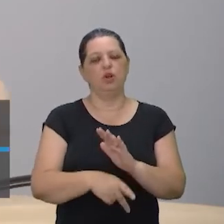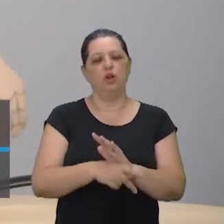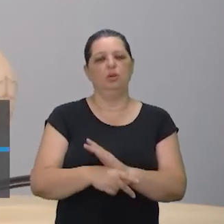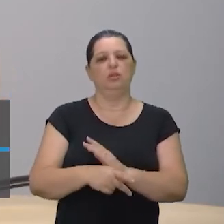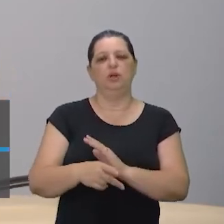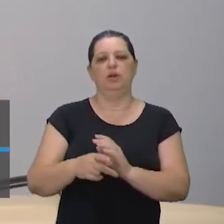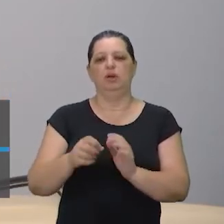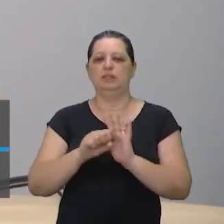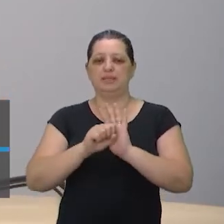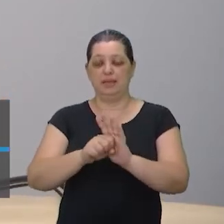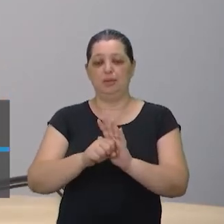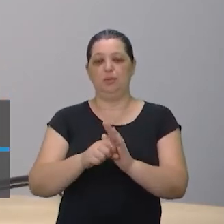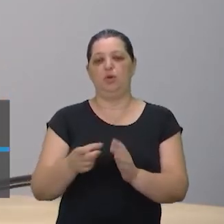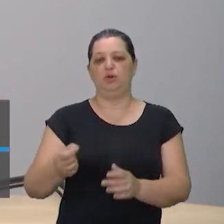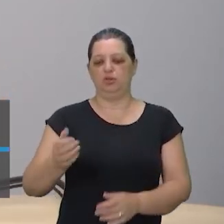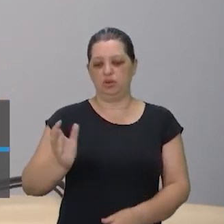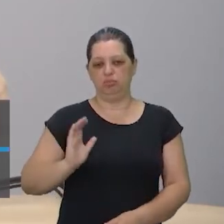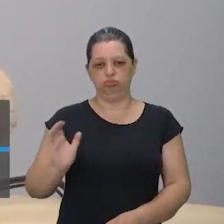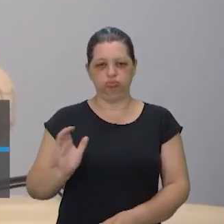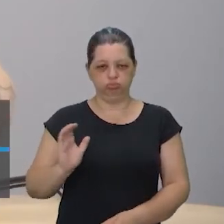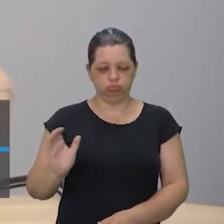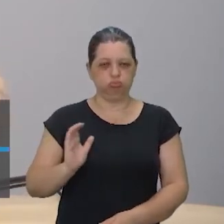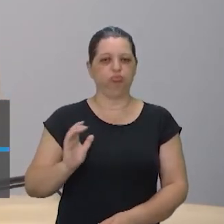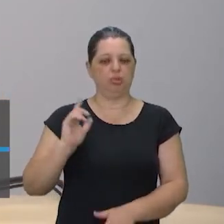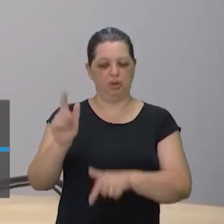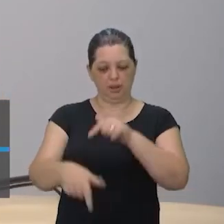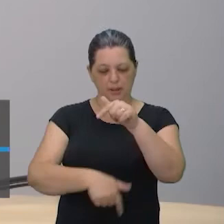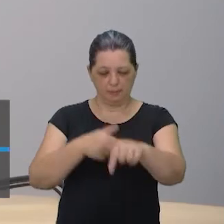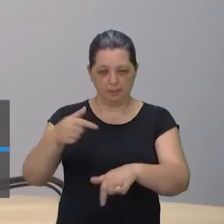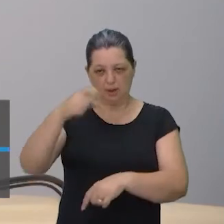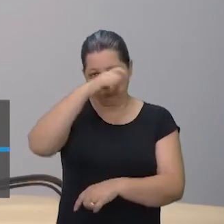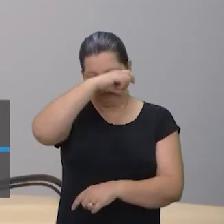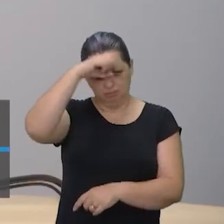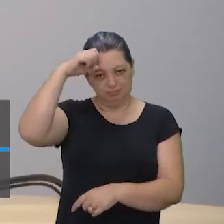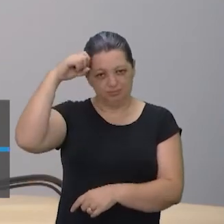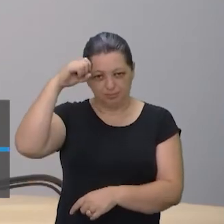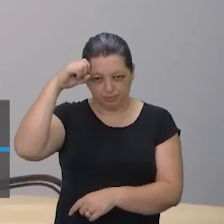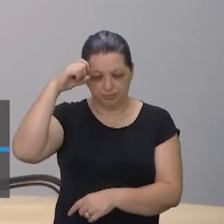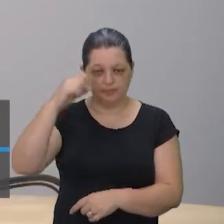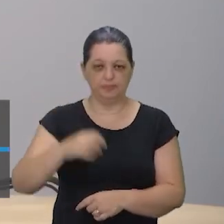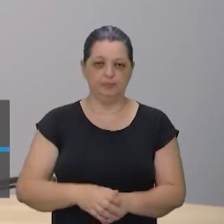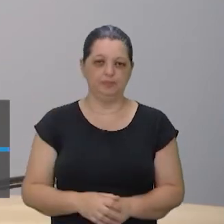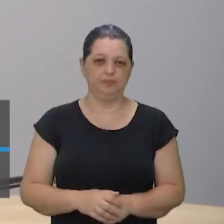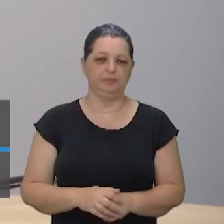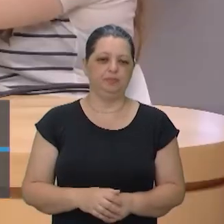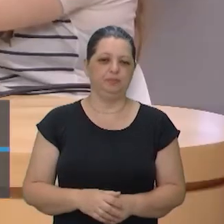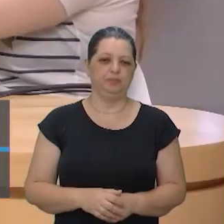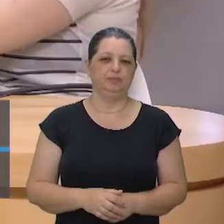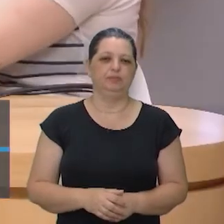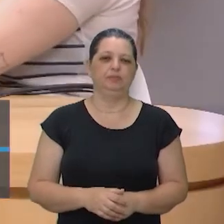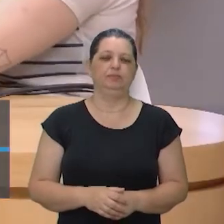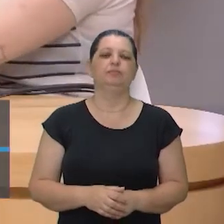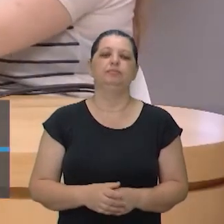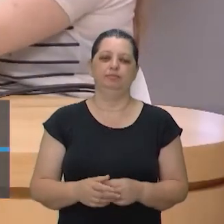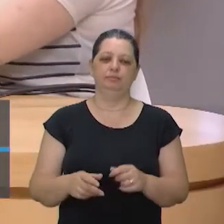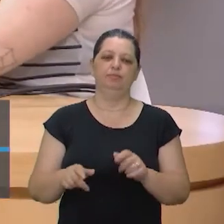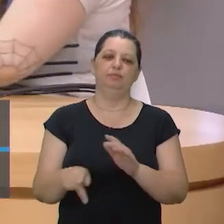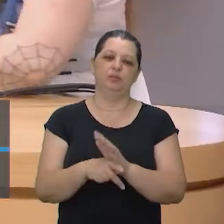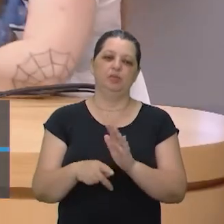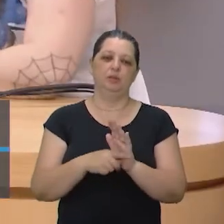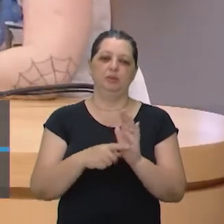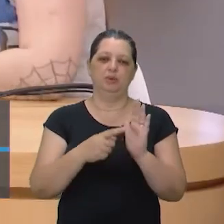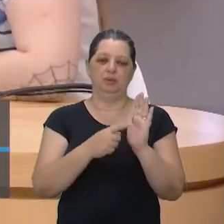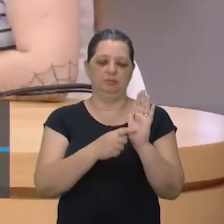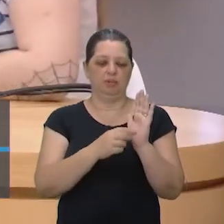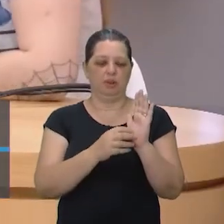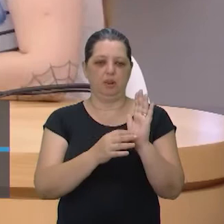riquezas, o nosso trabalho, de onde foram assim, como é que se diz? Escorrendo. Pois é, e quando a